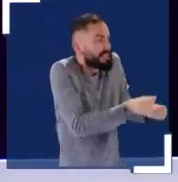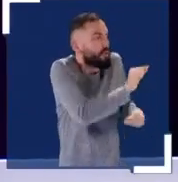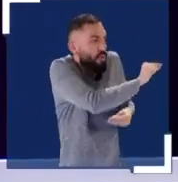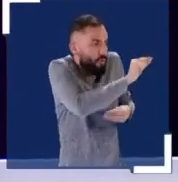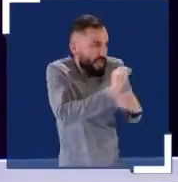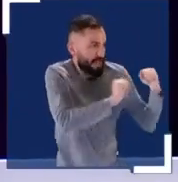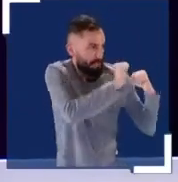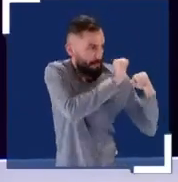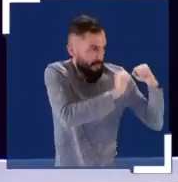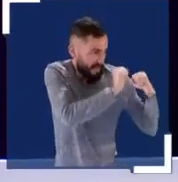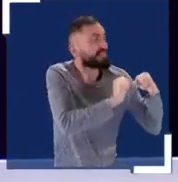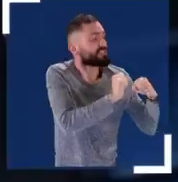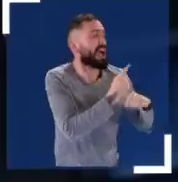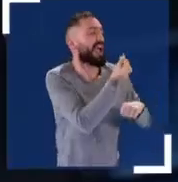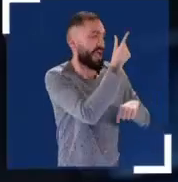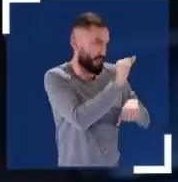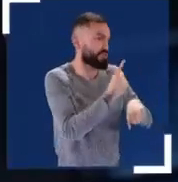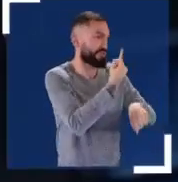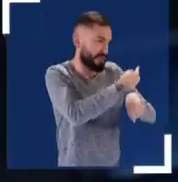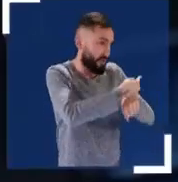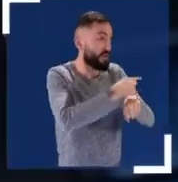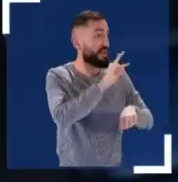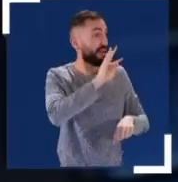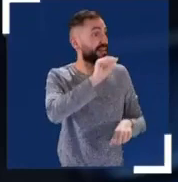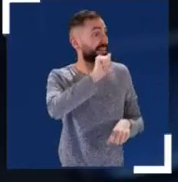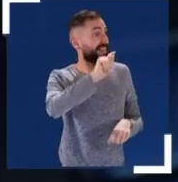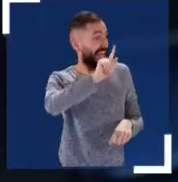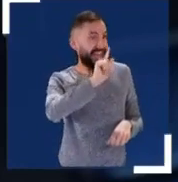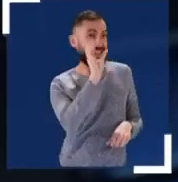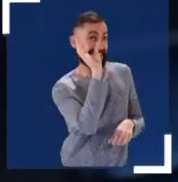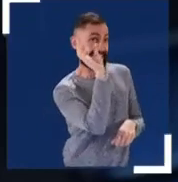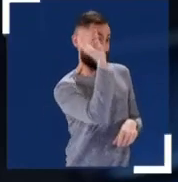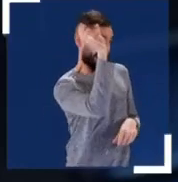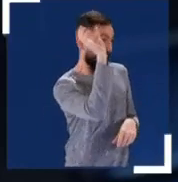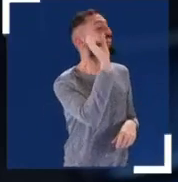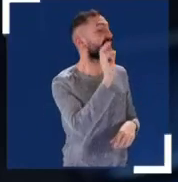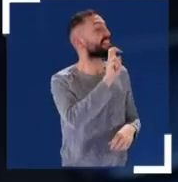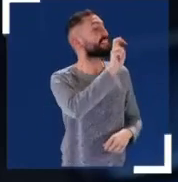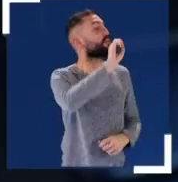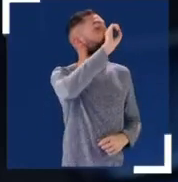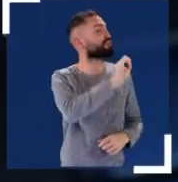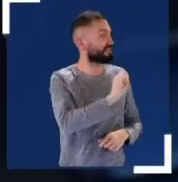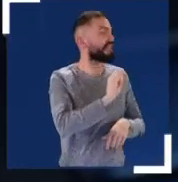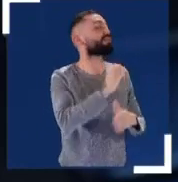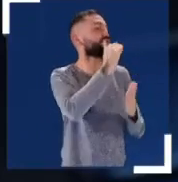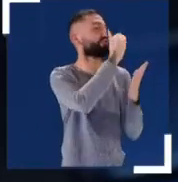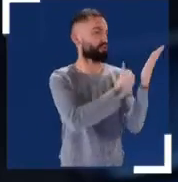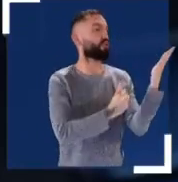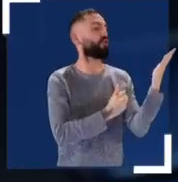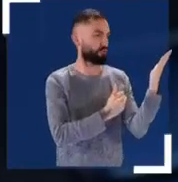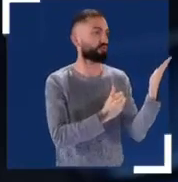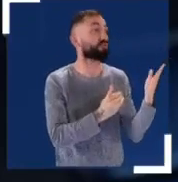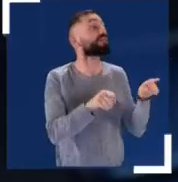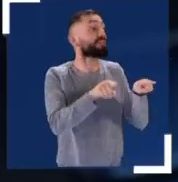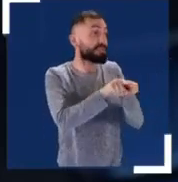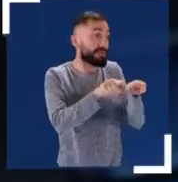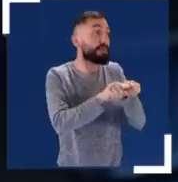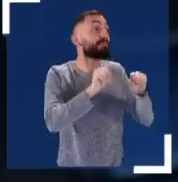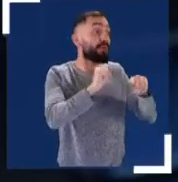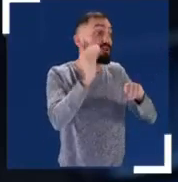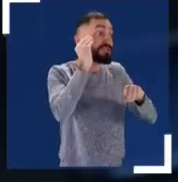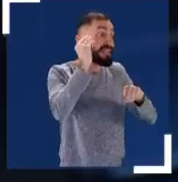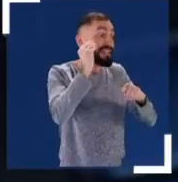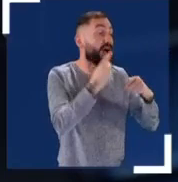25%. Quem tiver o tag tem 5% a mais de desconto. É possível a gente também colocar Wi-Fi em todas